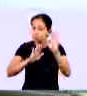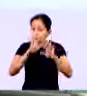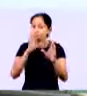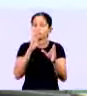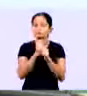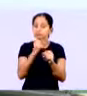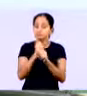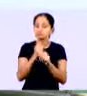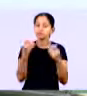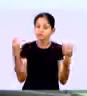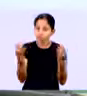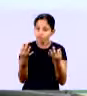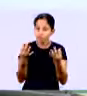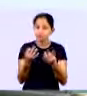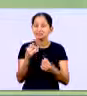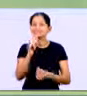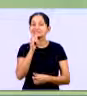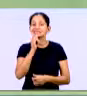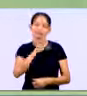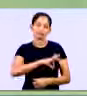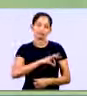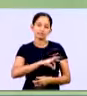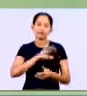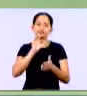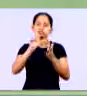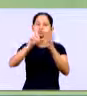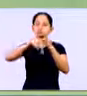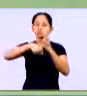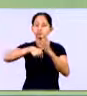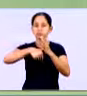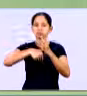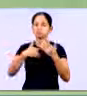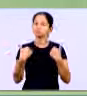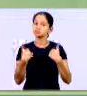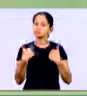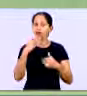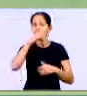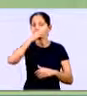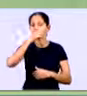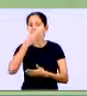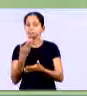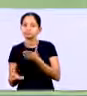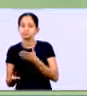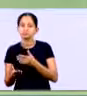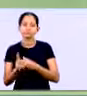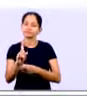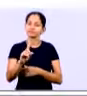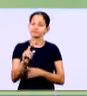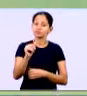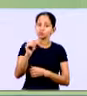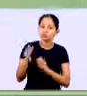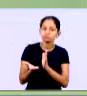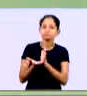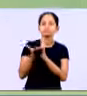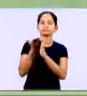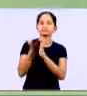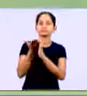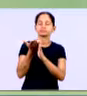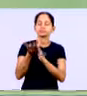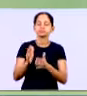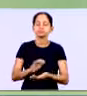vocês. Salários, se eu atraso os salários, obrigações, então automaticamente vai sobrar dinheiro dentro da empresa, né?